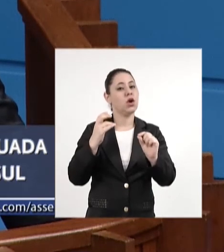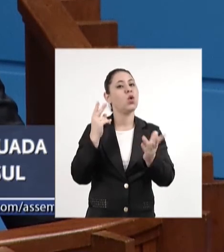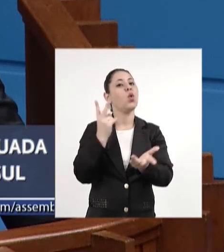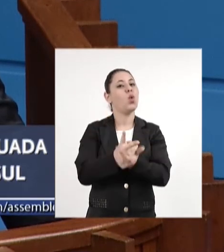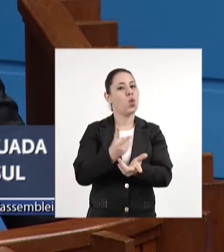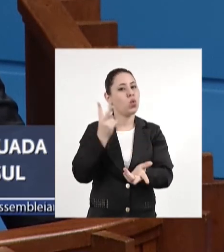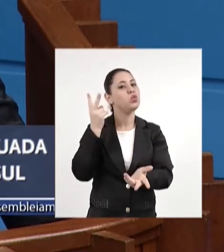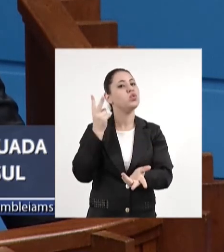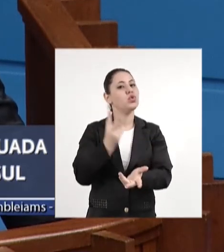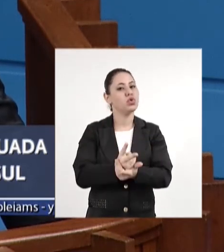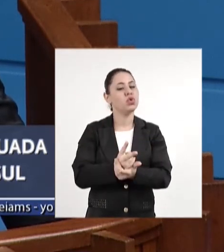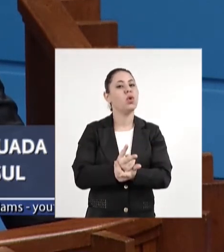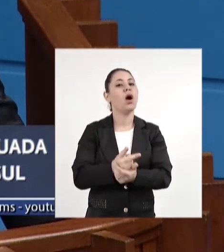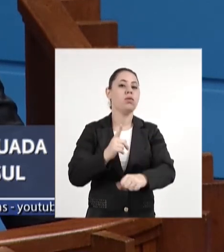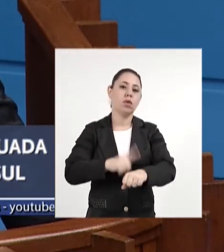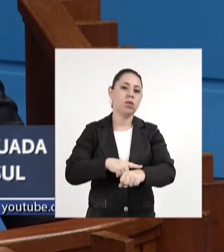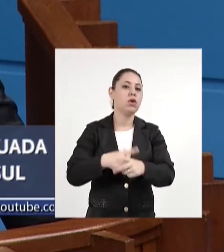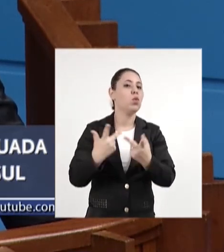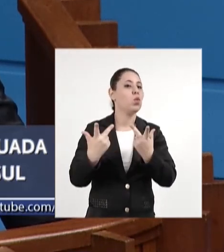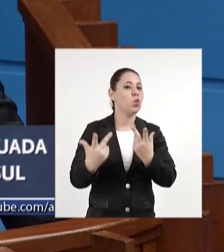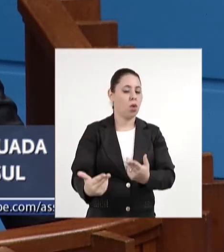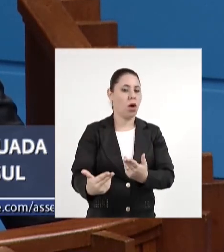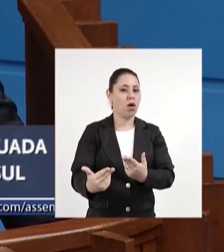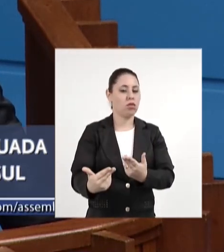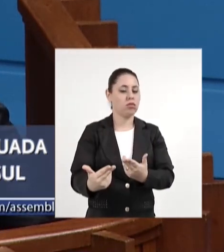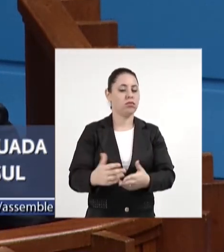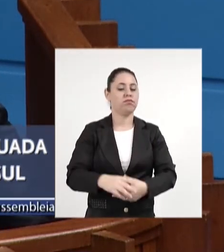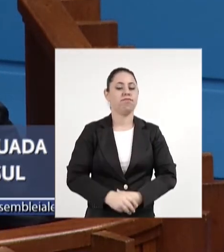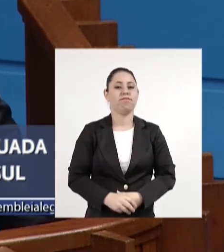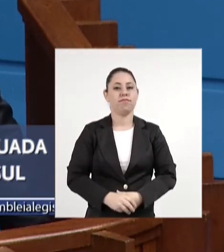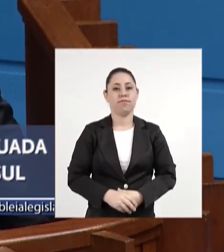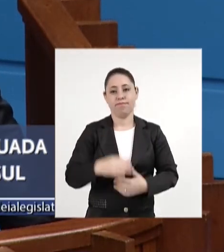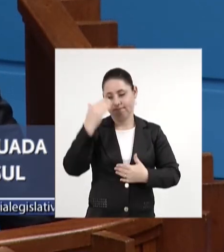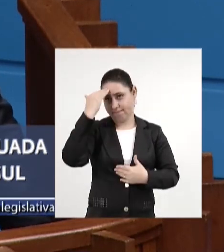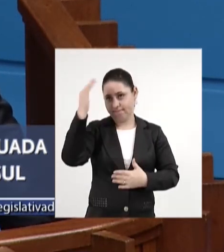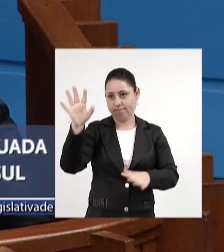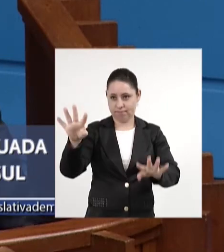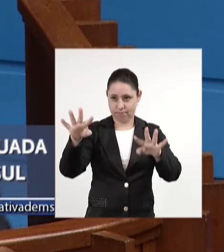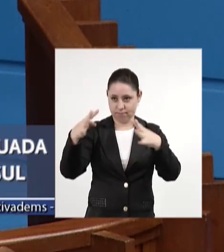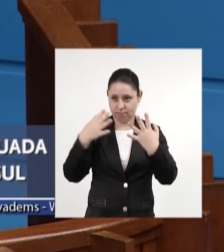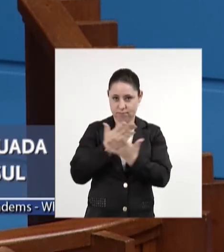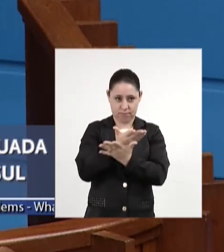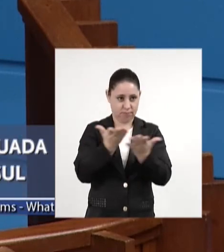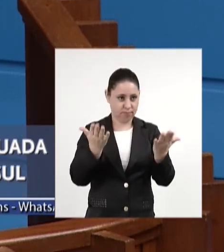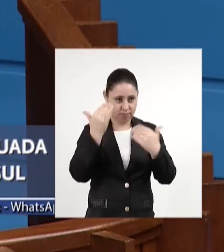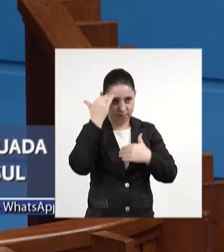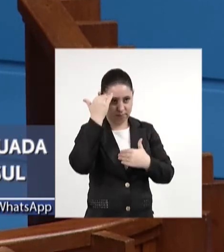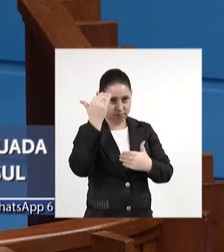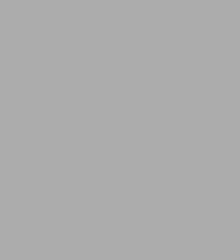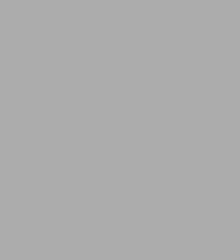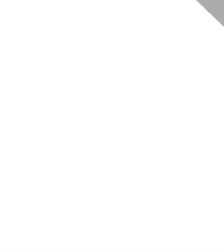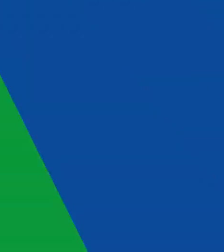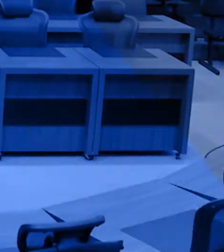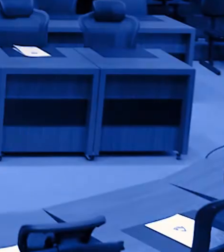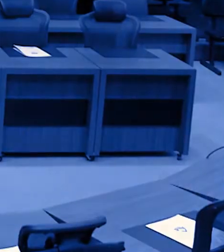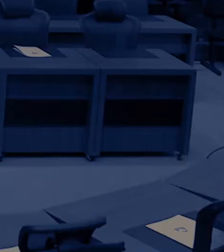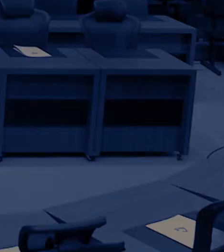continuar dessa forma absurda que está. Eu agradeço a atenção de todos. Obrigado.